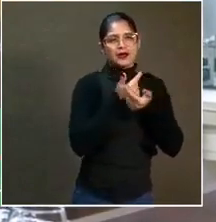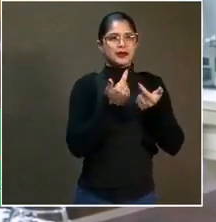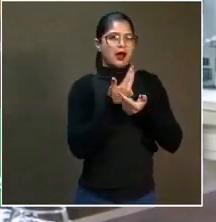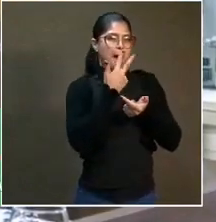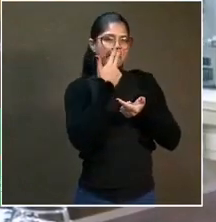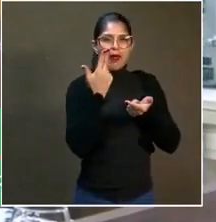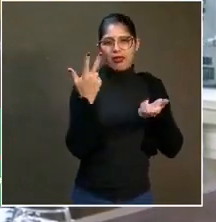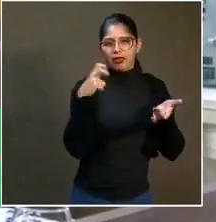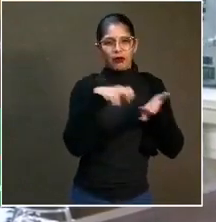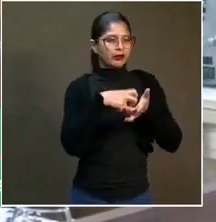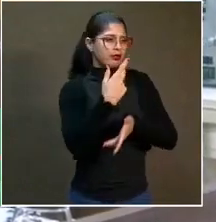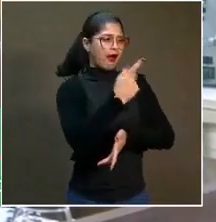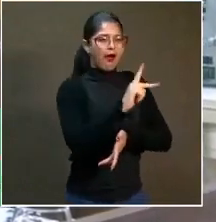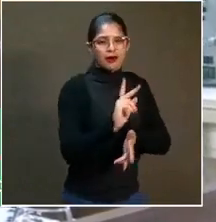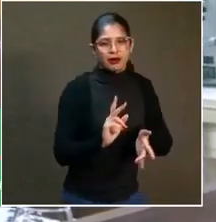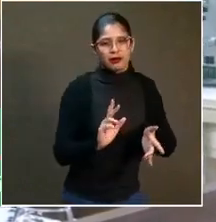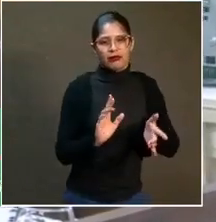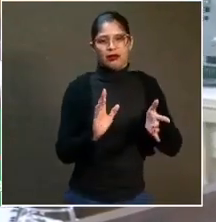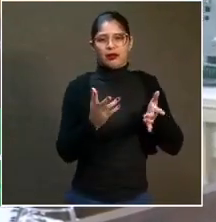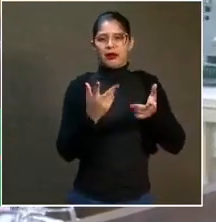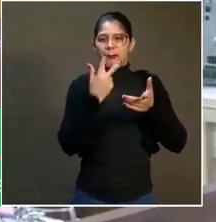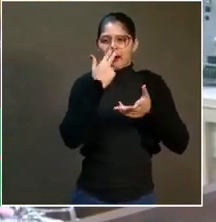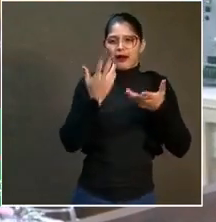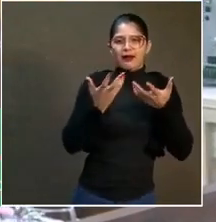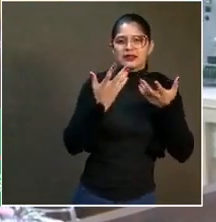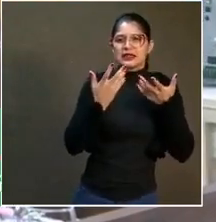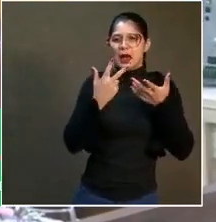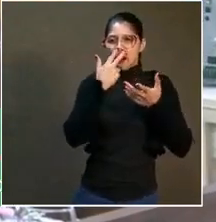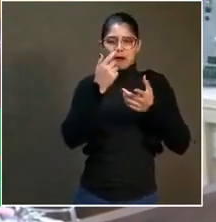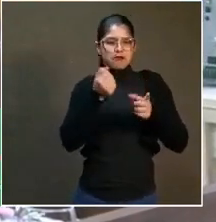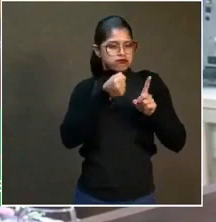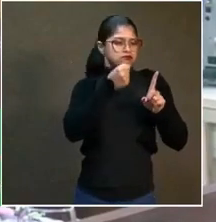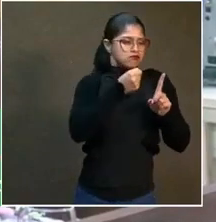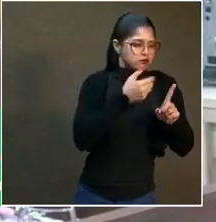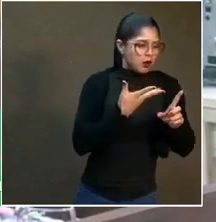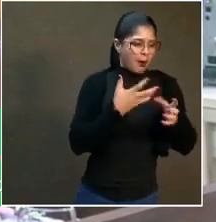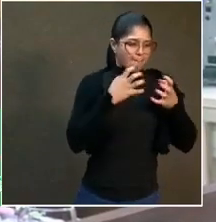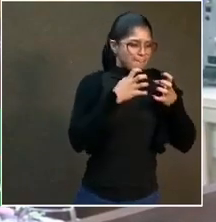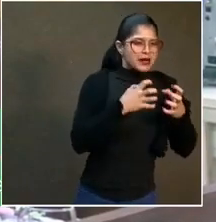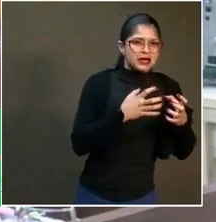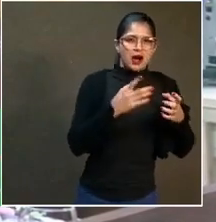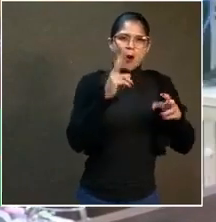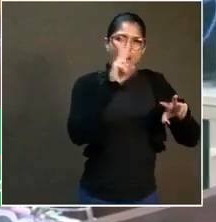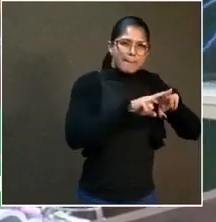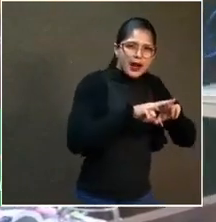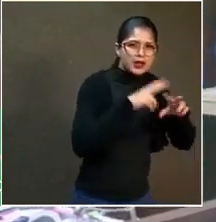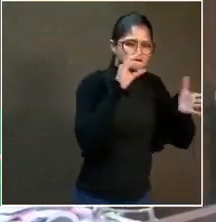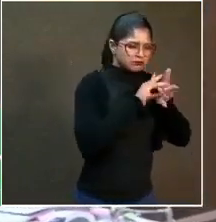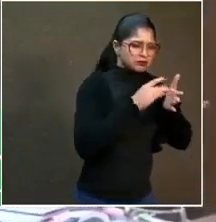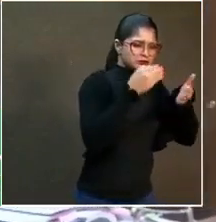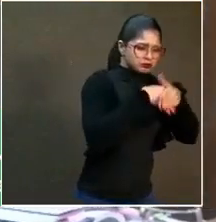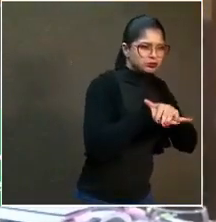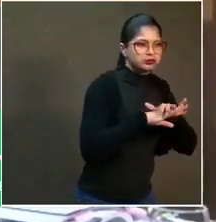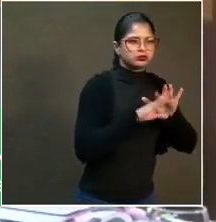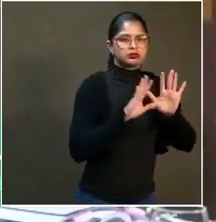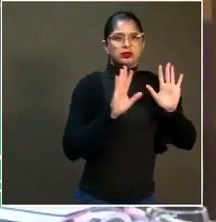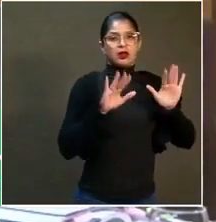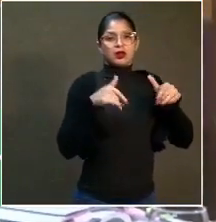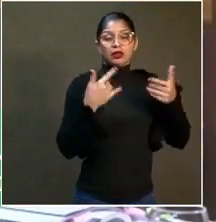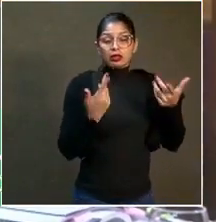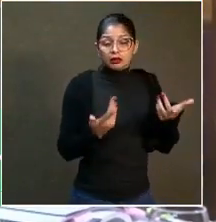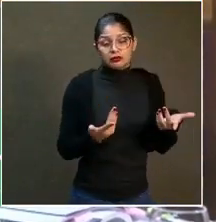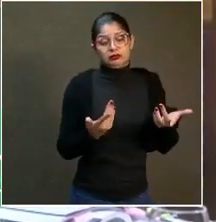qualquer custo. Querem colocar na forca, na fogueira, a qualquer custo. E por causa